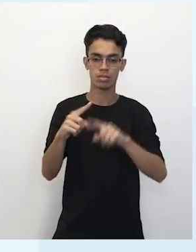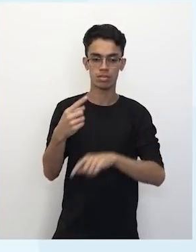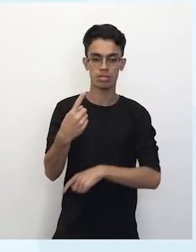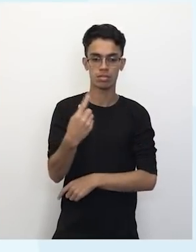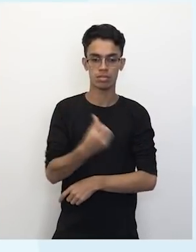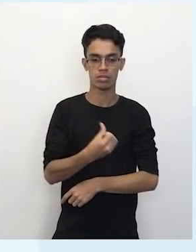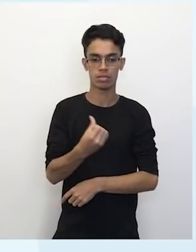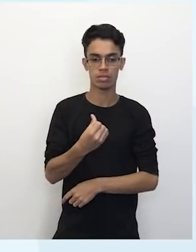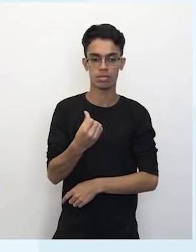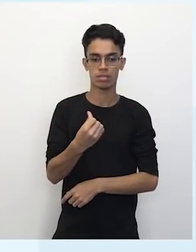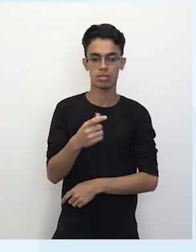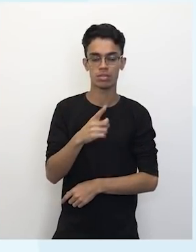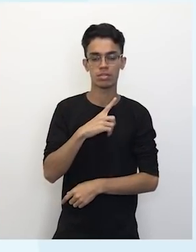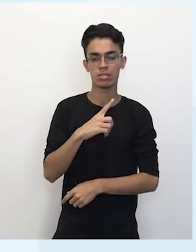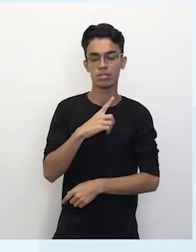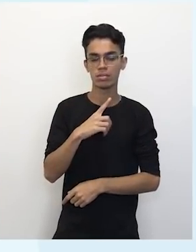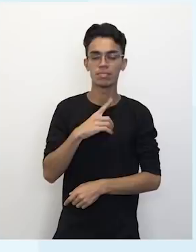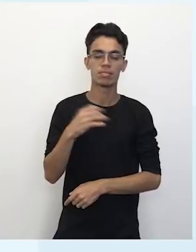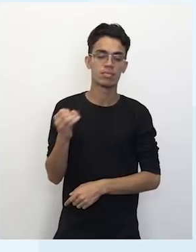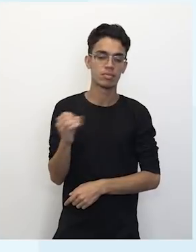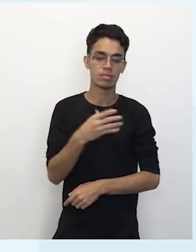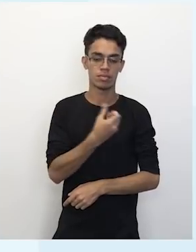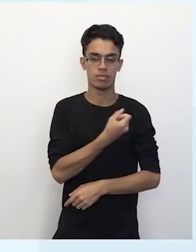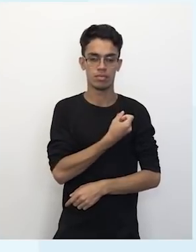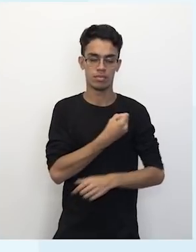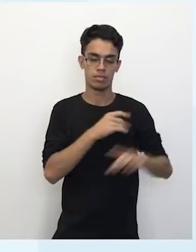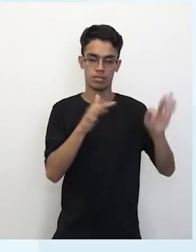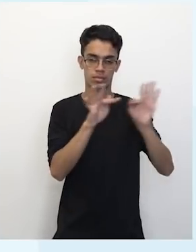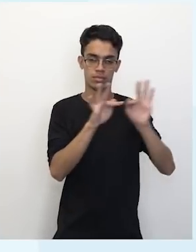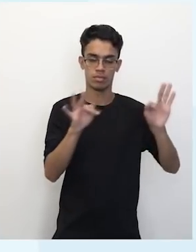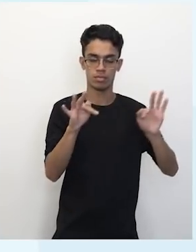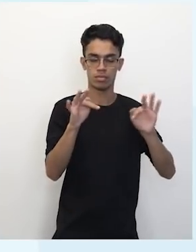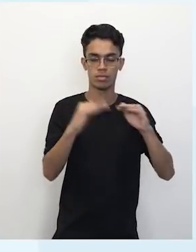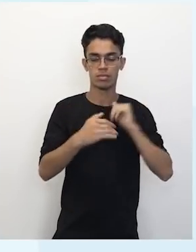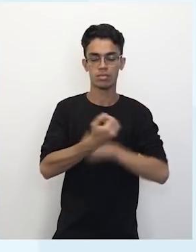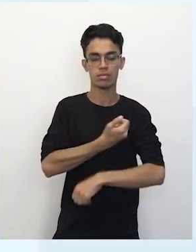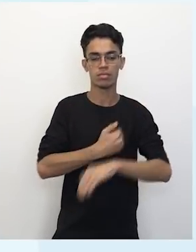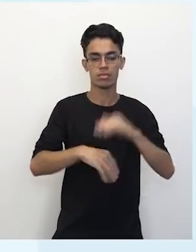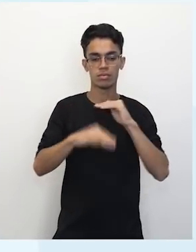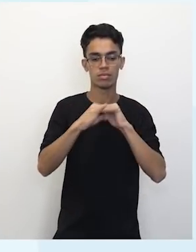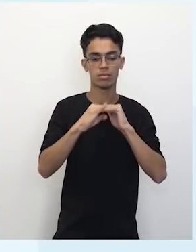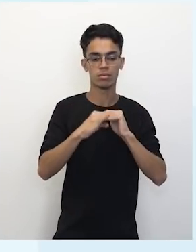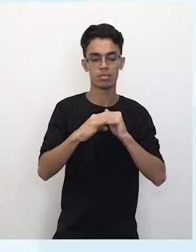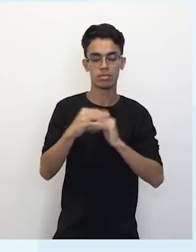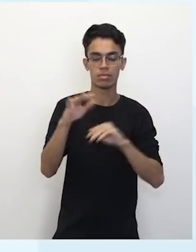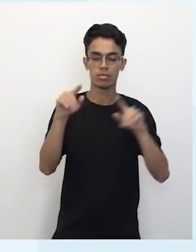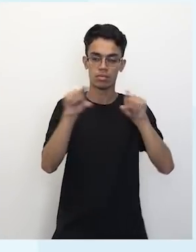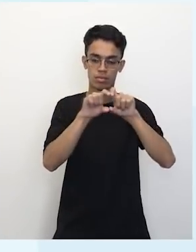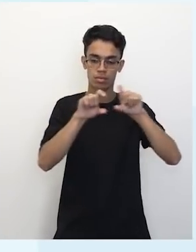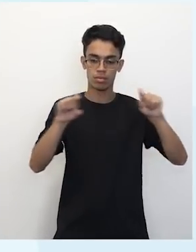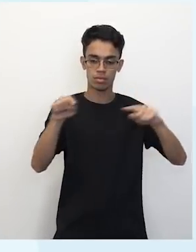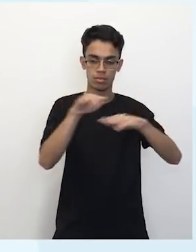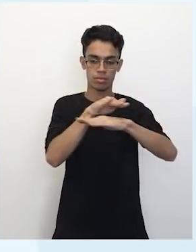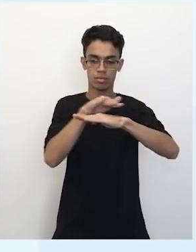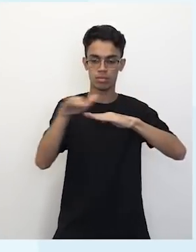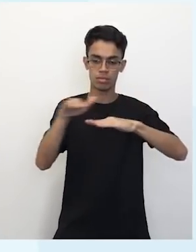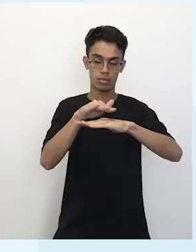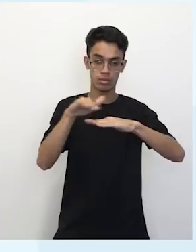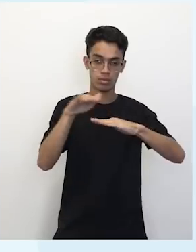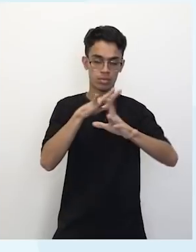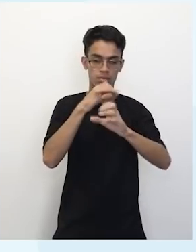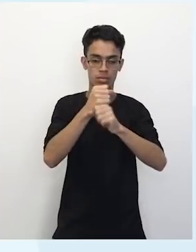Então, a gente tem novas fraçõezinhas aí com o denominador igual. E agora faz a continha de cima, não é? 3x